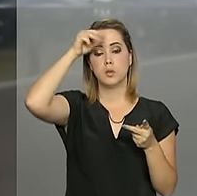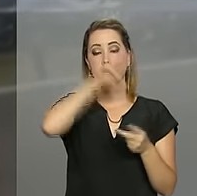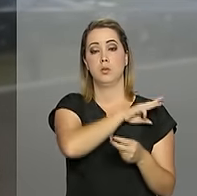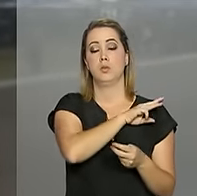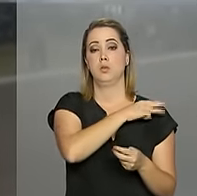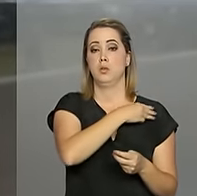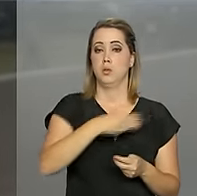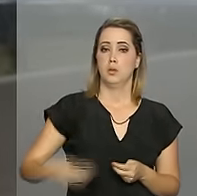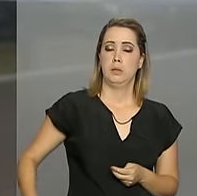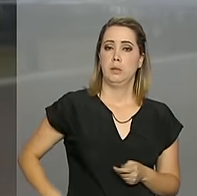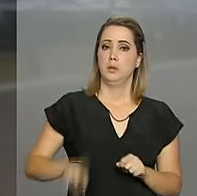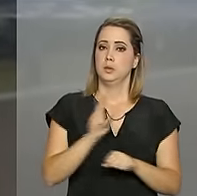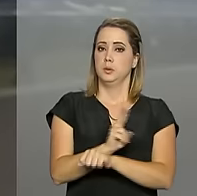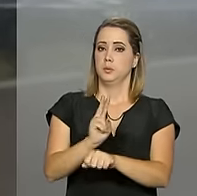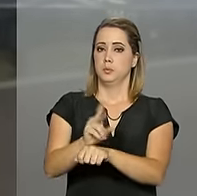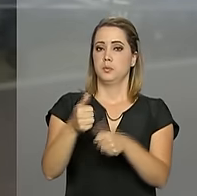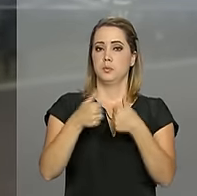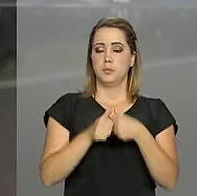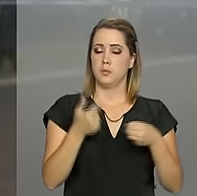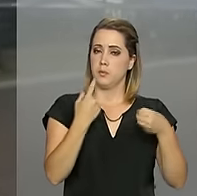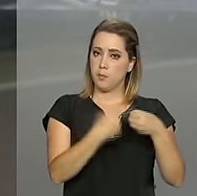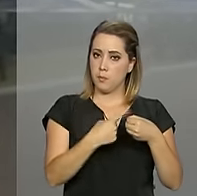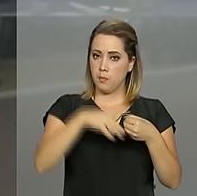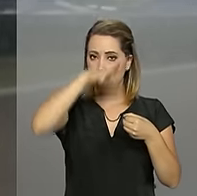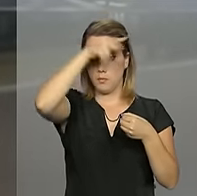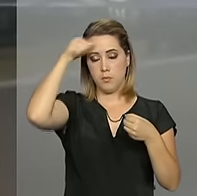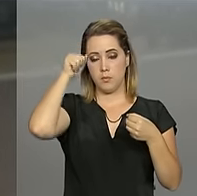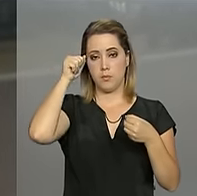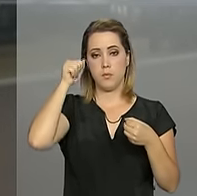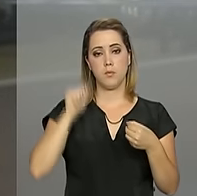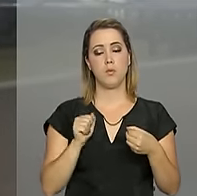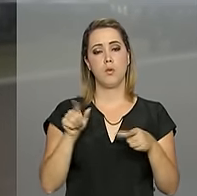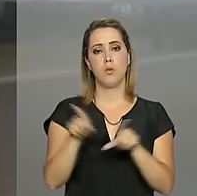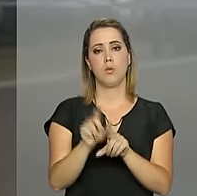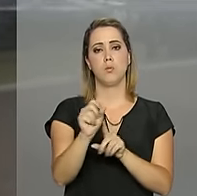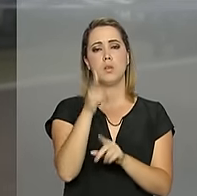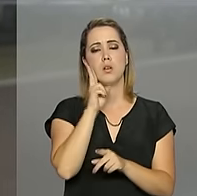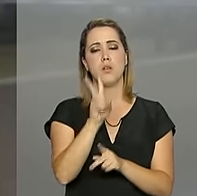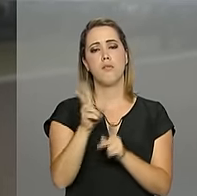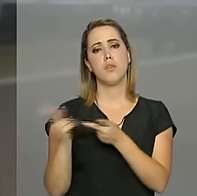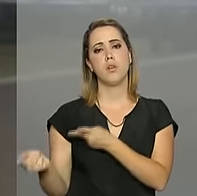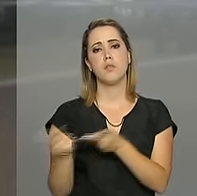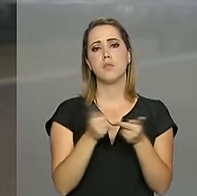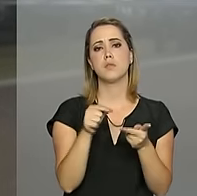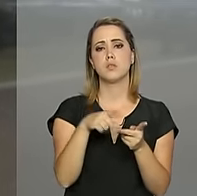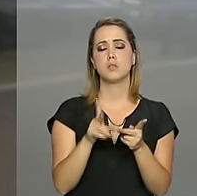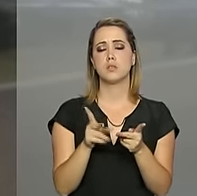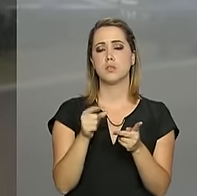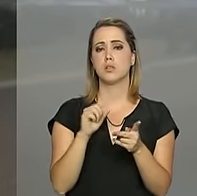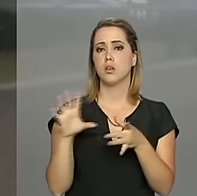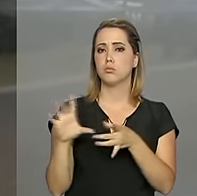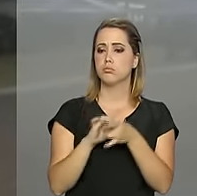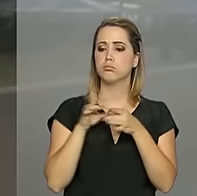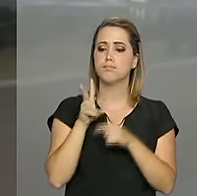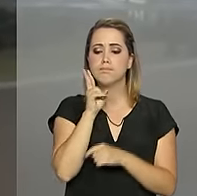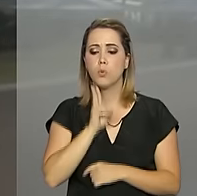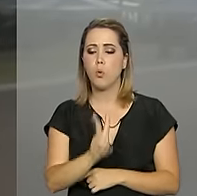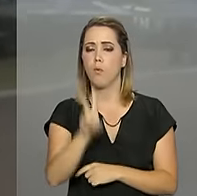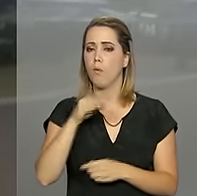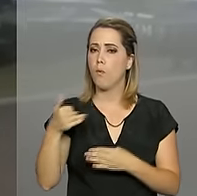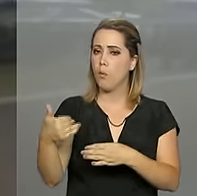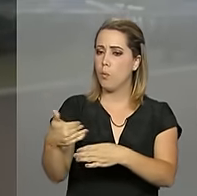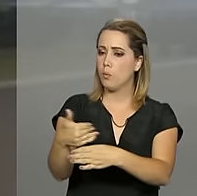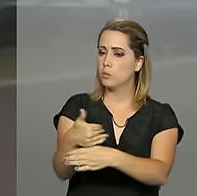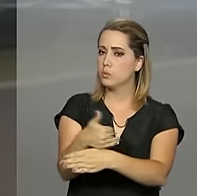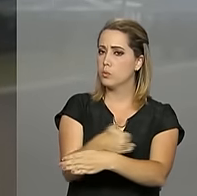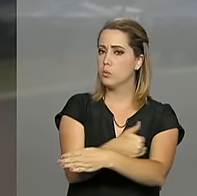Jungmann, esteve em Dourados, no Mato Grosso do Sul, para visitar o projeto do Sistema Integrado de Monitoramento de